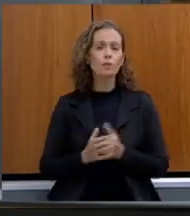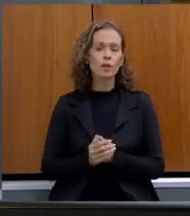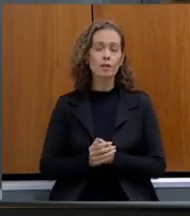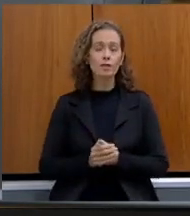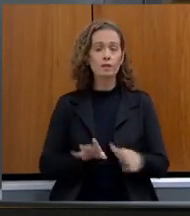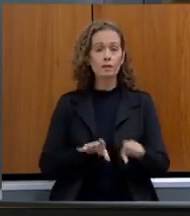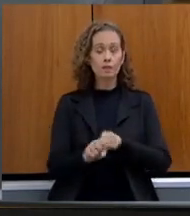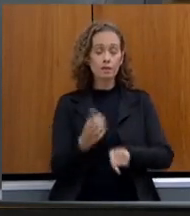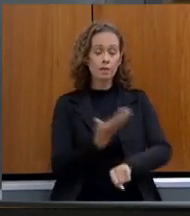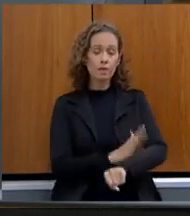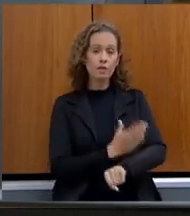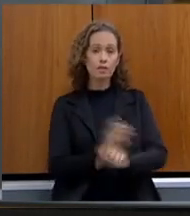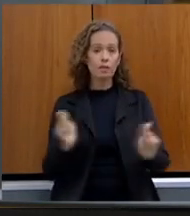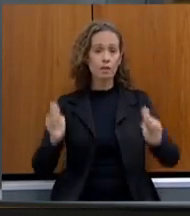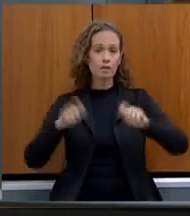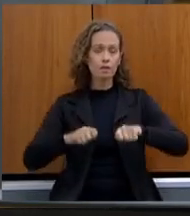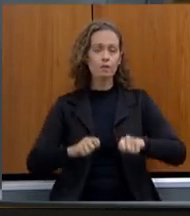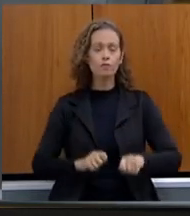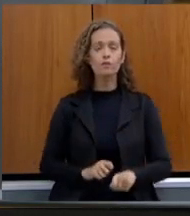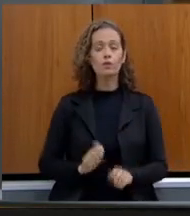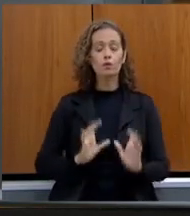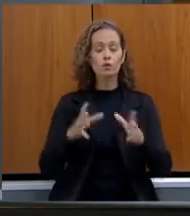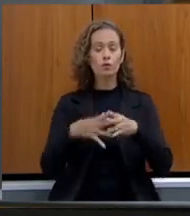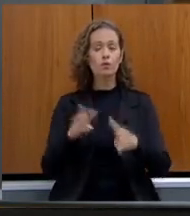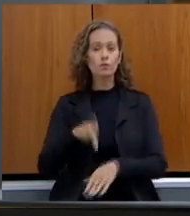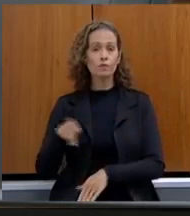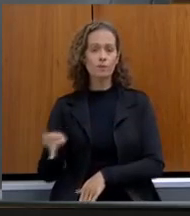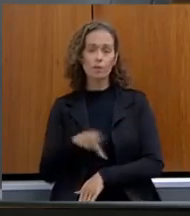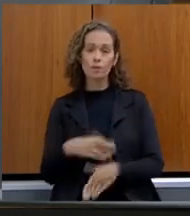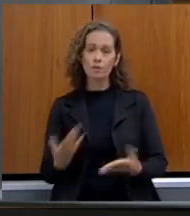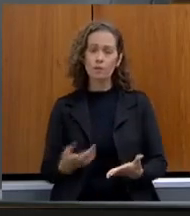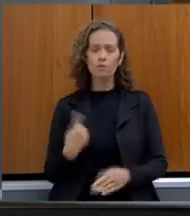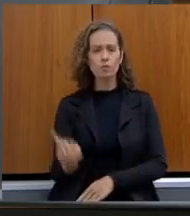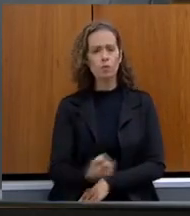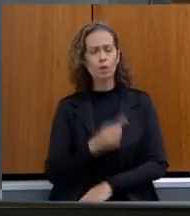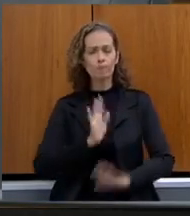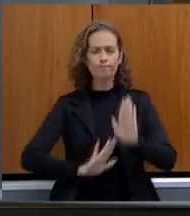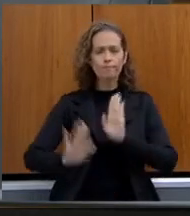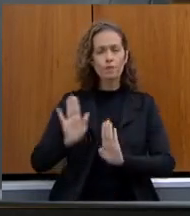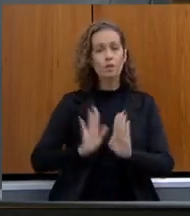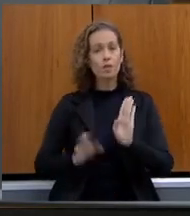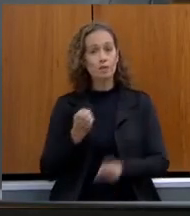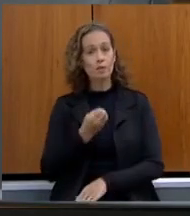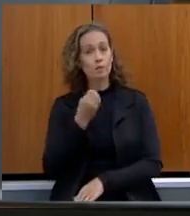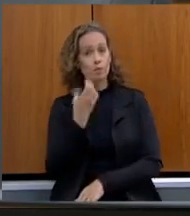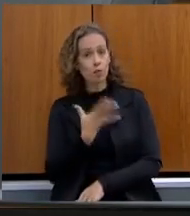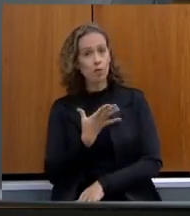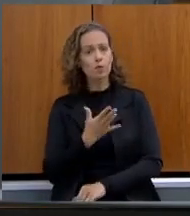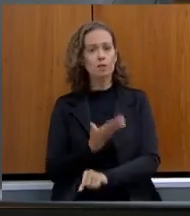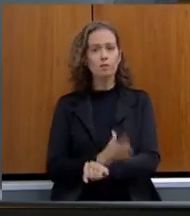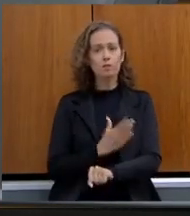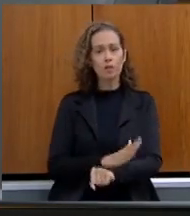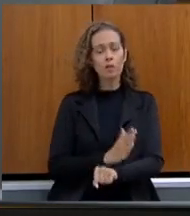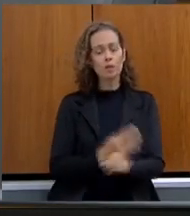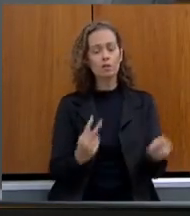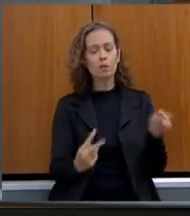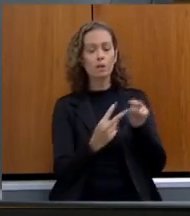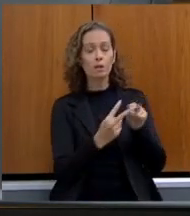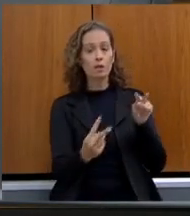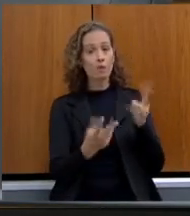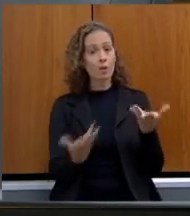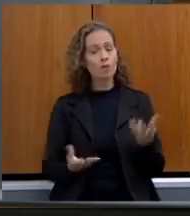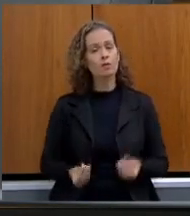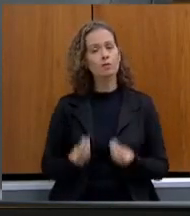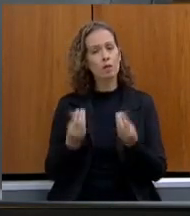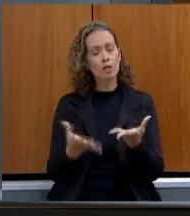formação de professores a gente tinha o cuidado de fazer boas formações que se fosse possível aplicação remota para